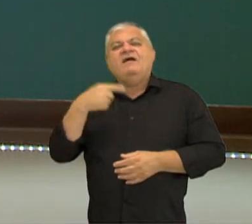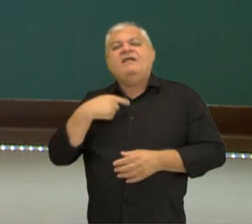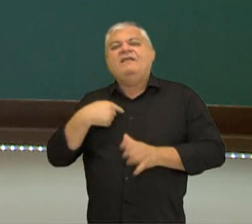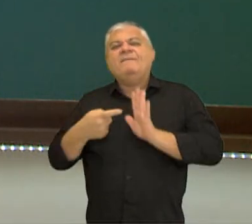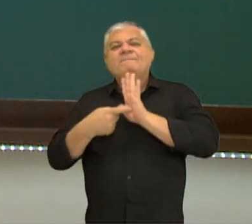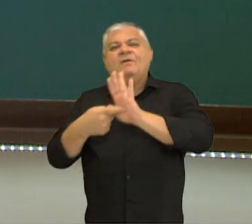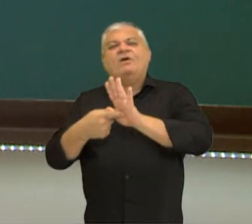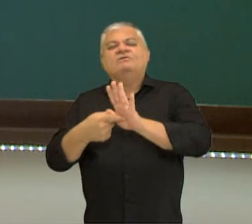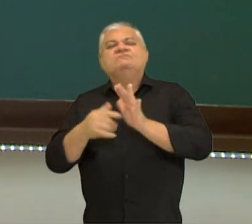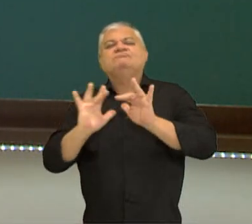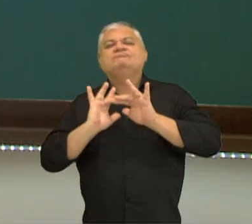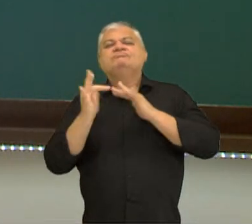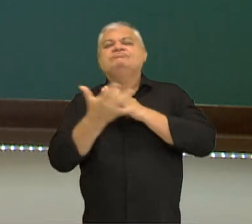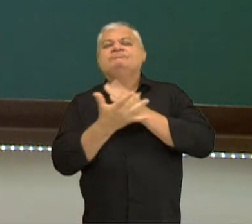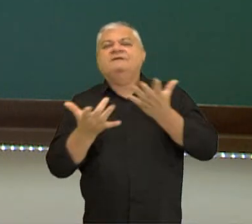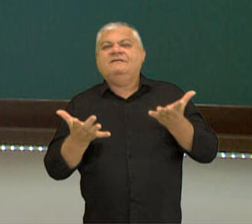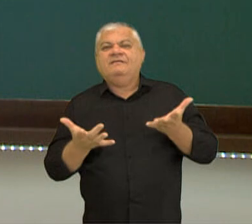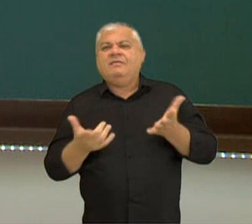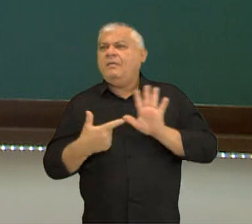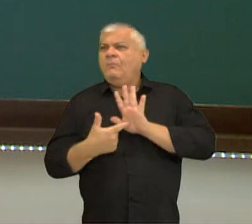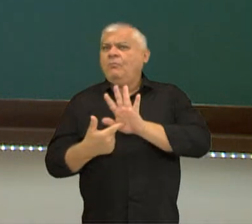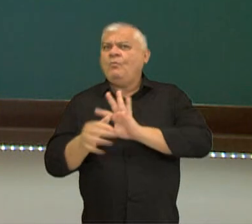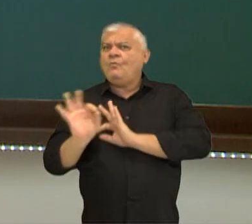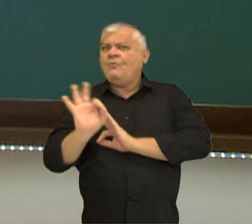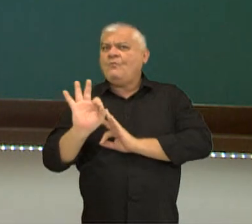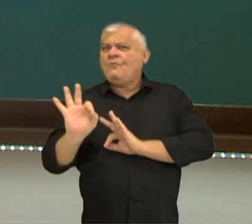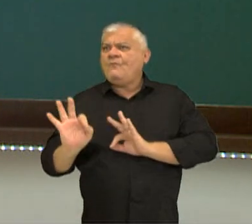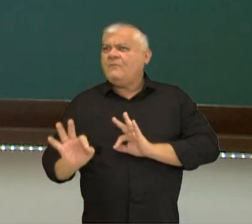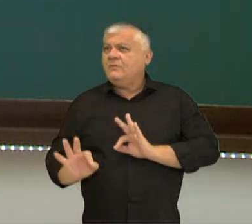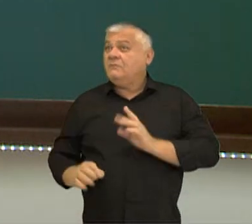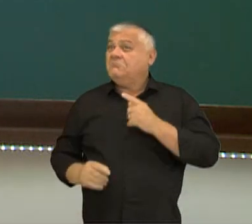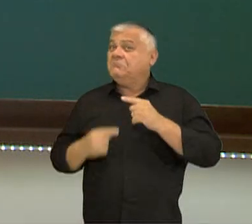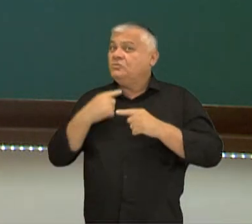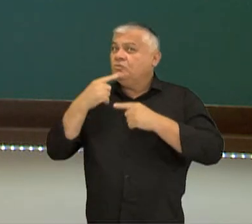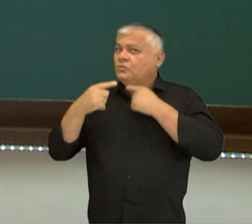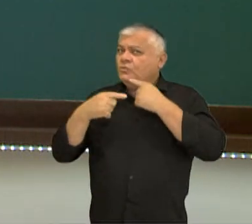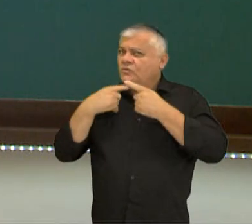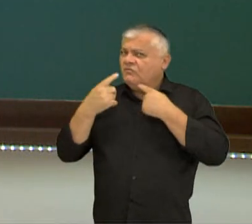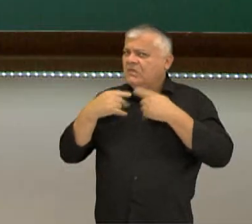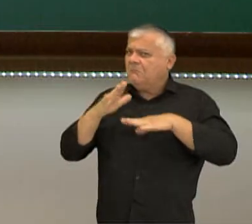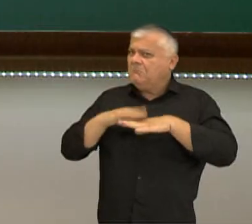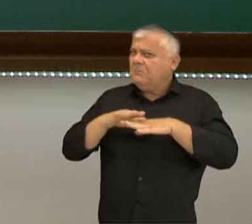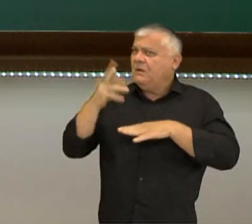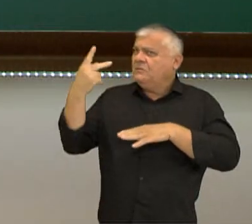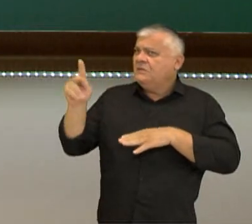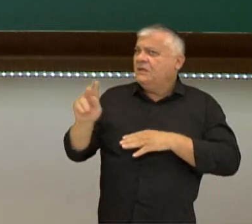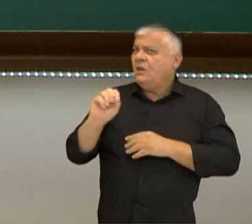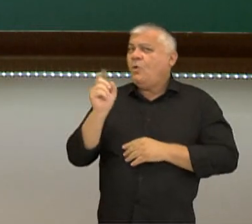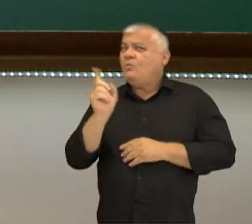rede social. E isso não apareceu na rede social dele, então fica a dúvida. Mas pode ser mais uma das